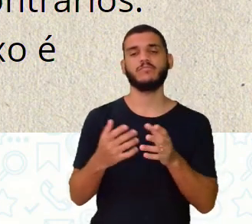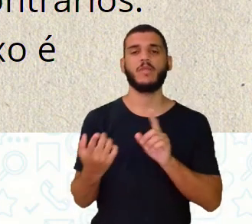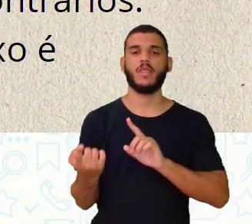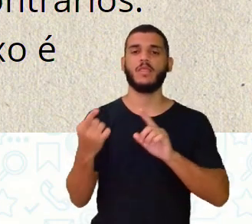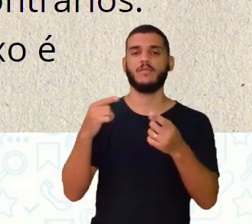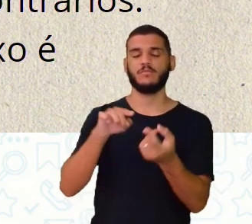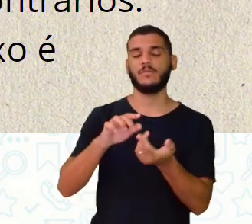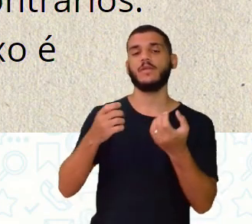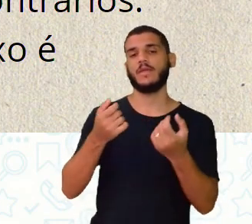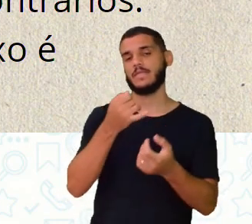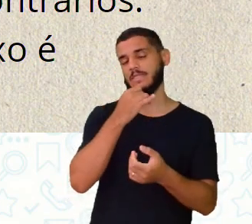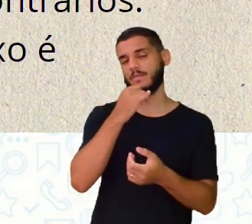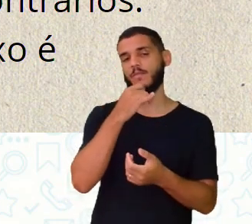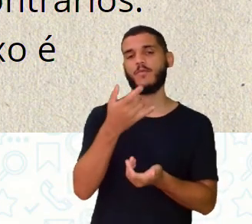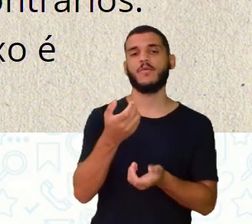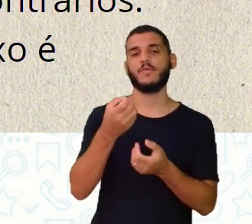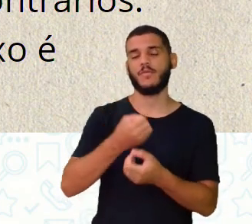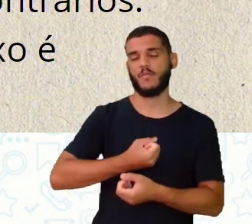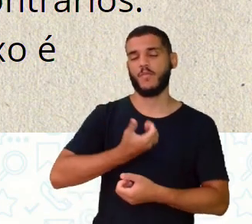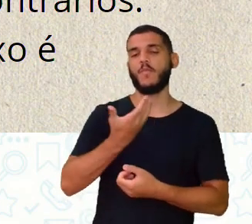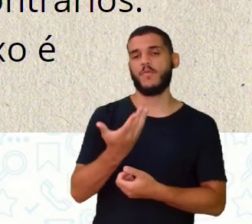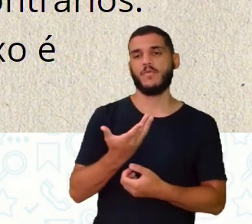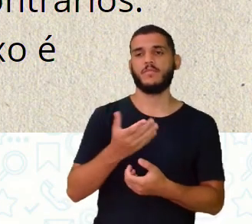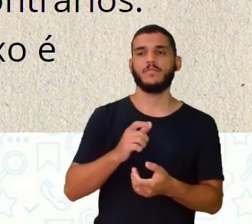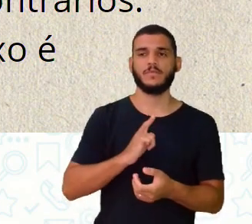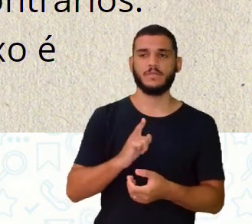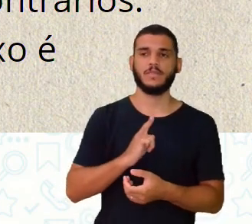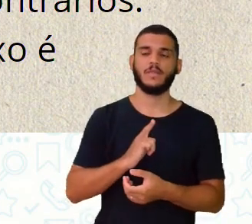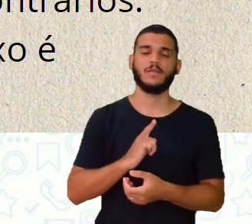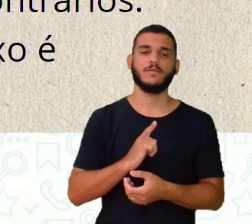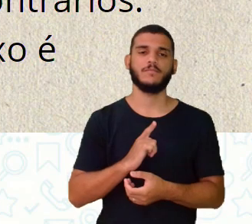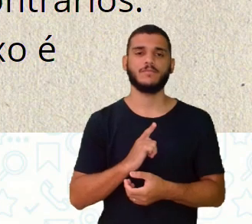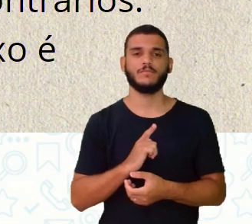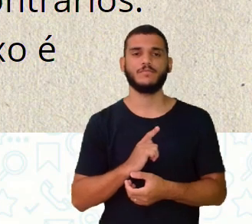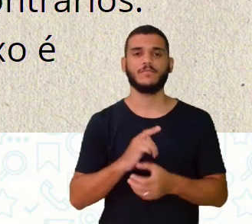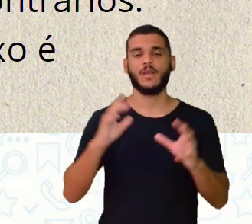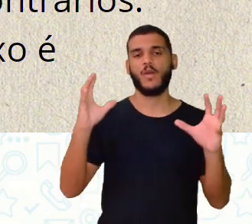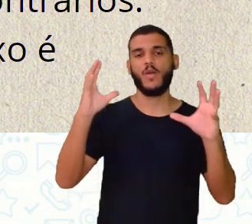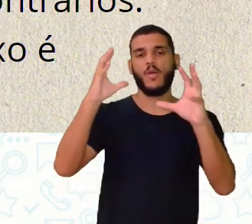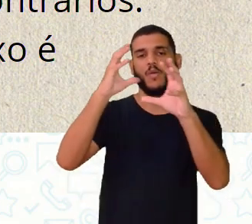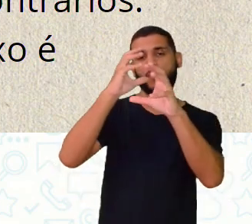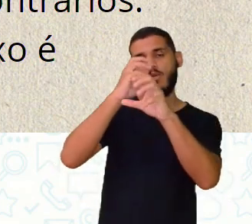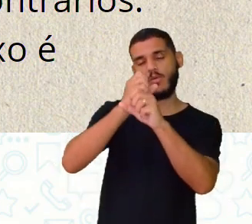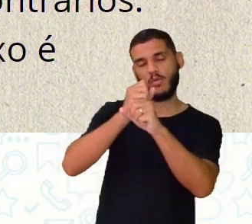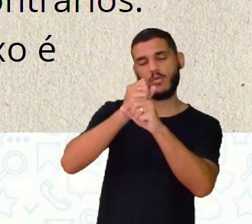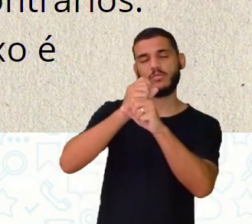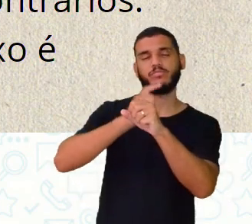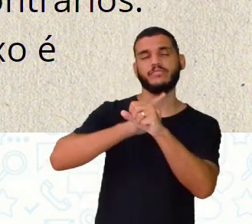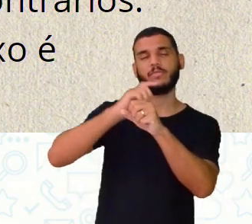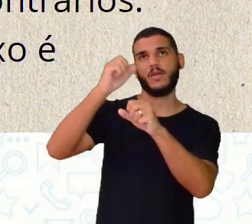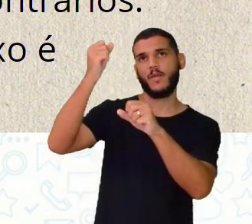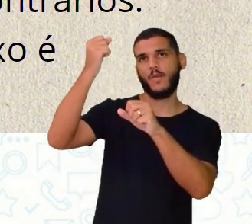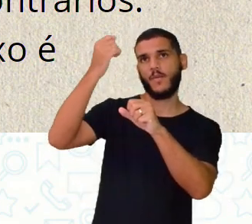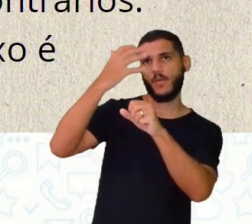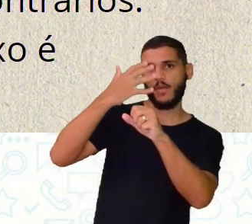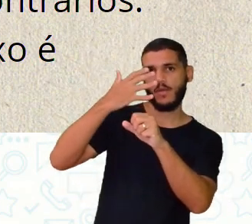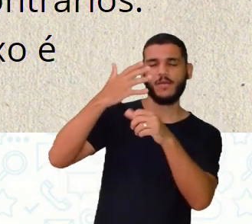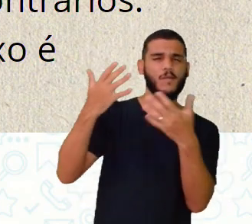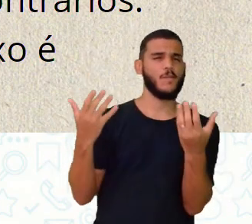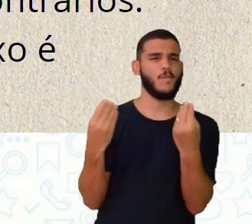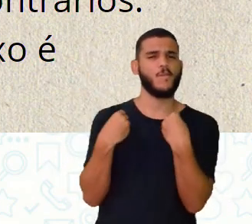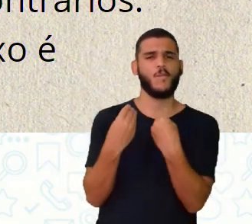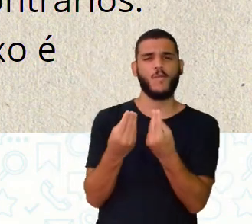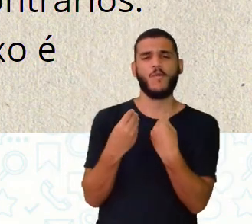No poema, um exemplo de paradoxo é o escuro me ilumina. Como é que você está no